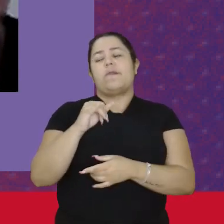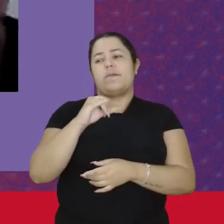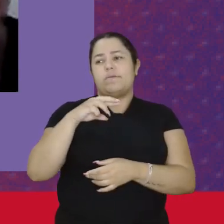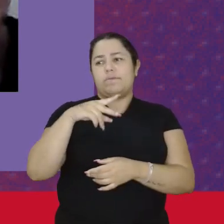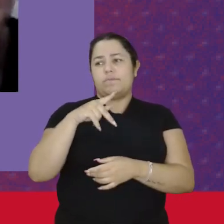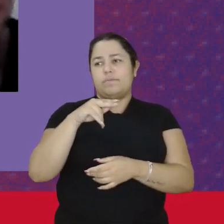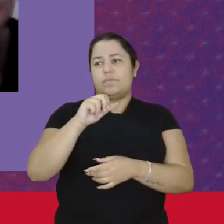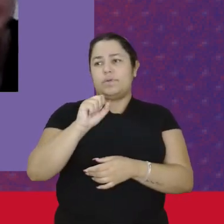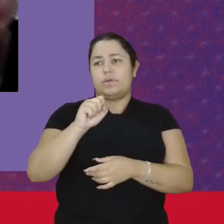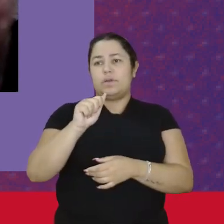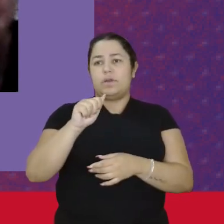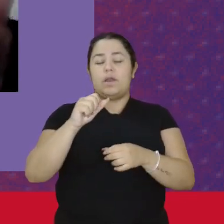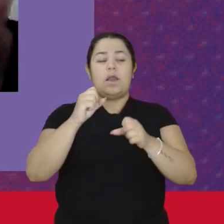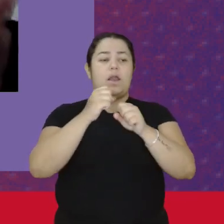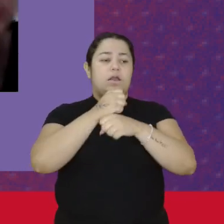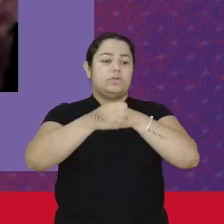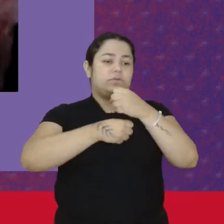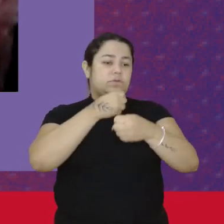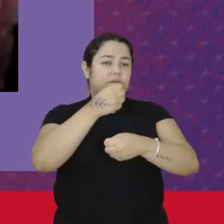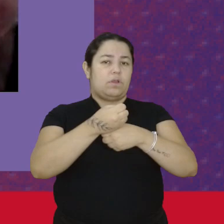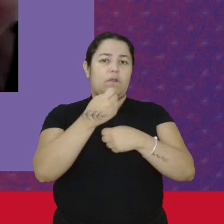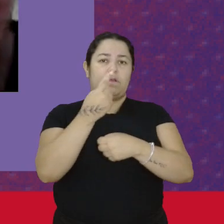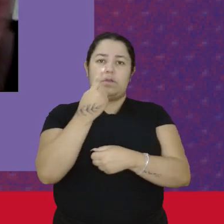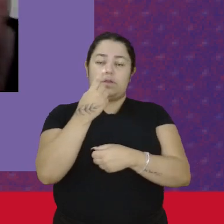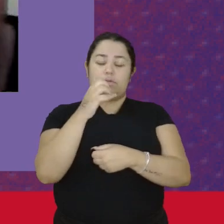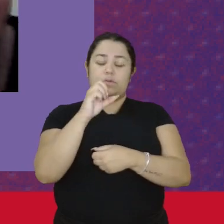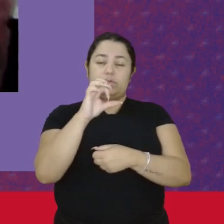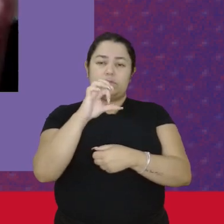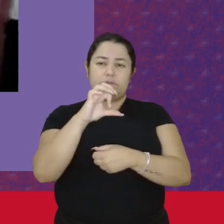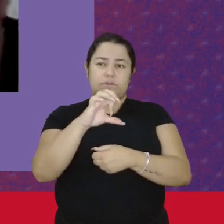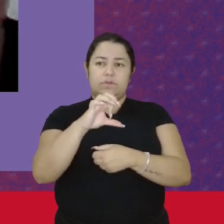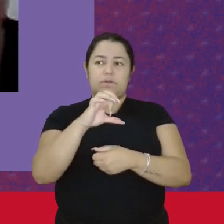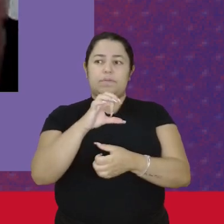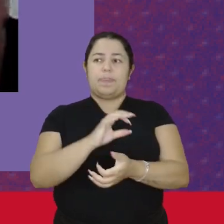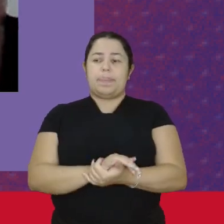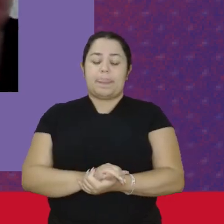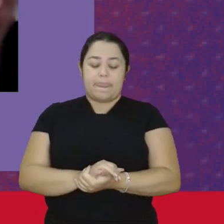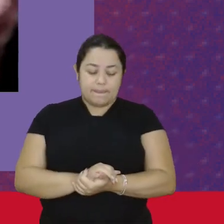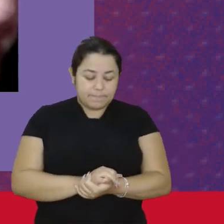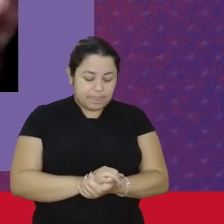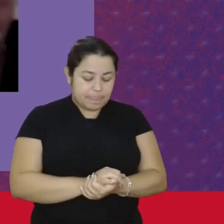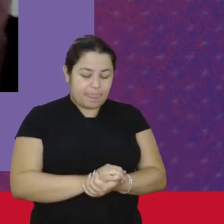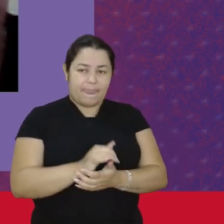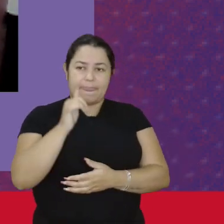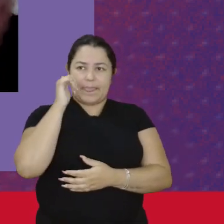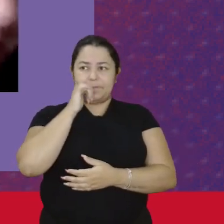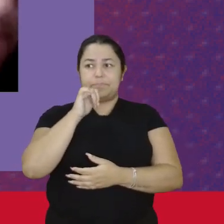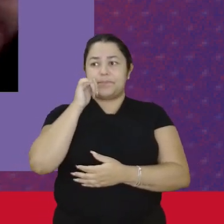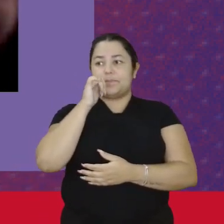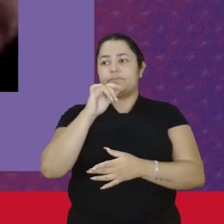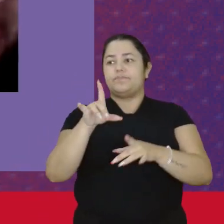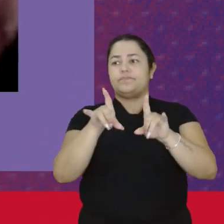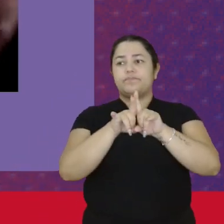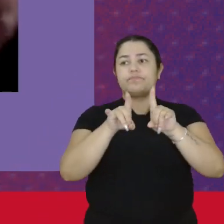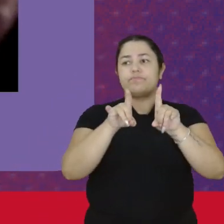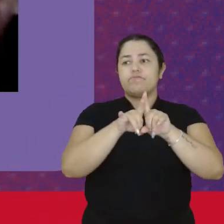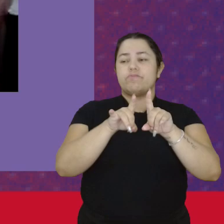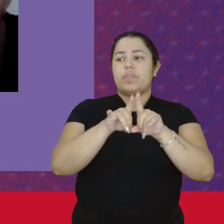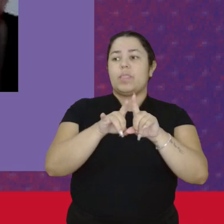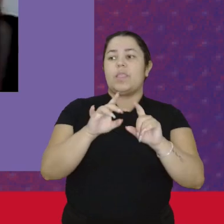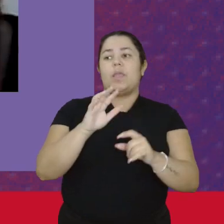no século XIX, né? Nós estávamos falando da imprensa feminina, a imprensa